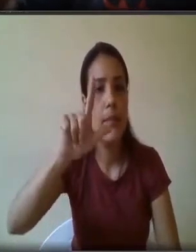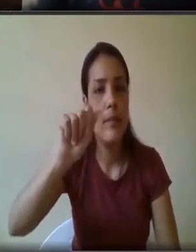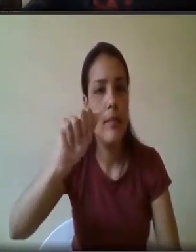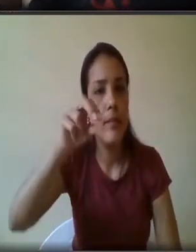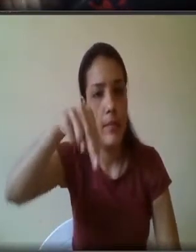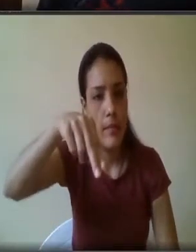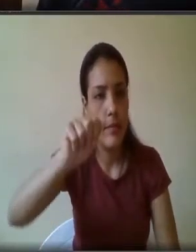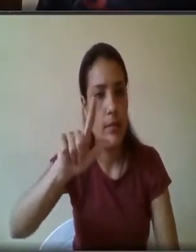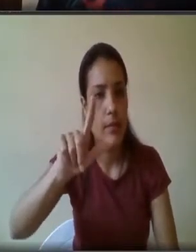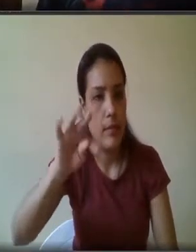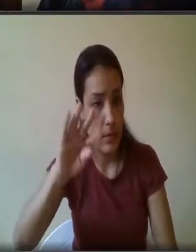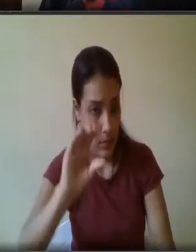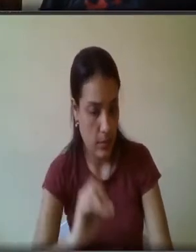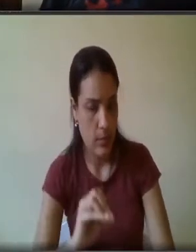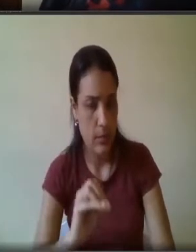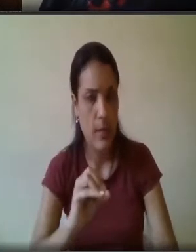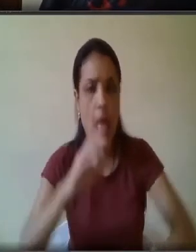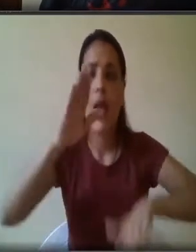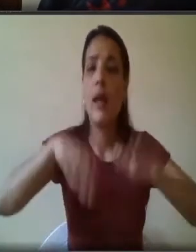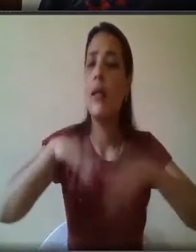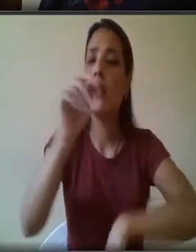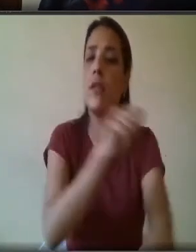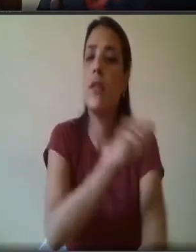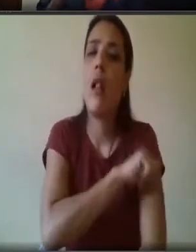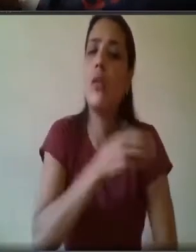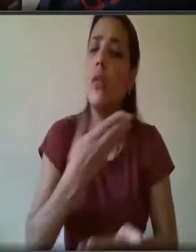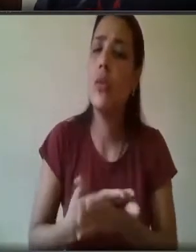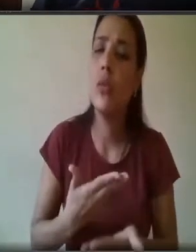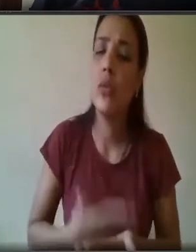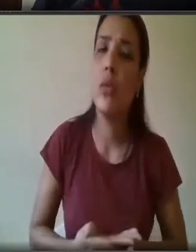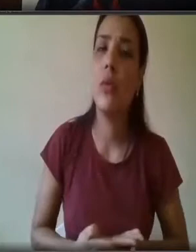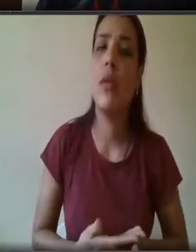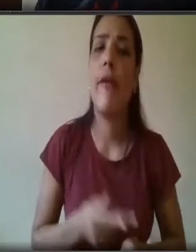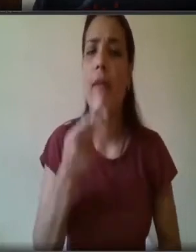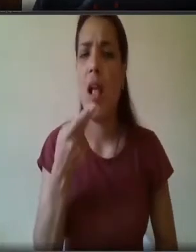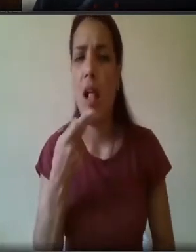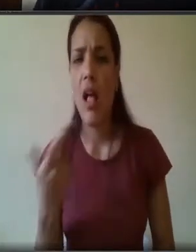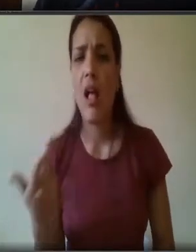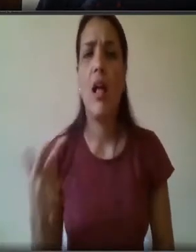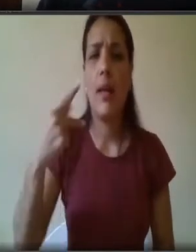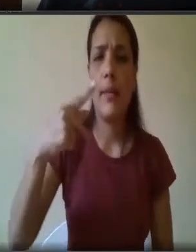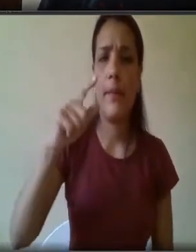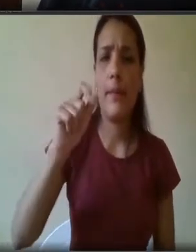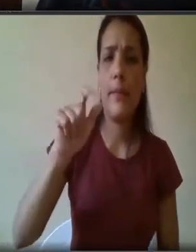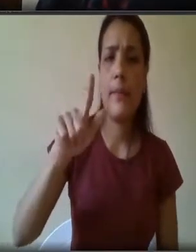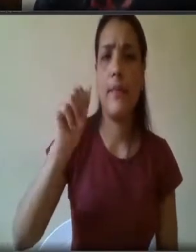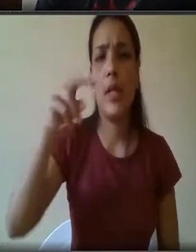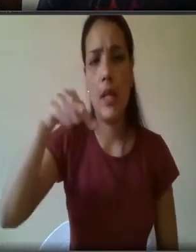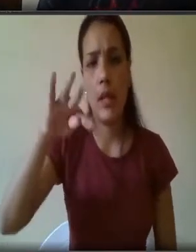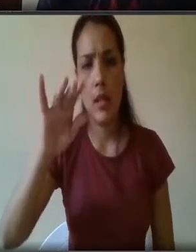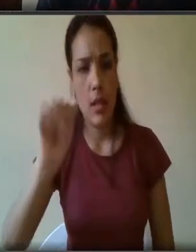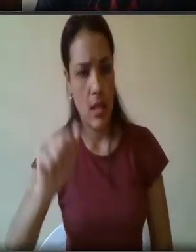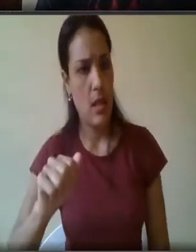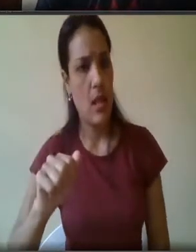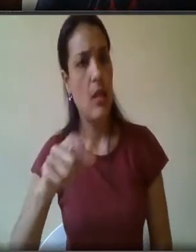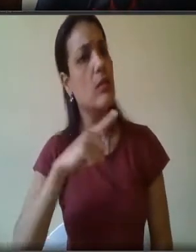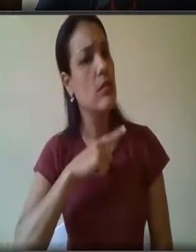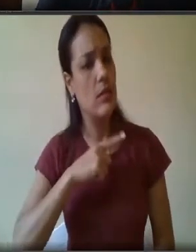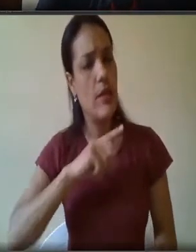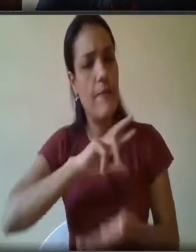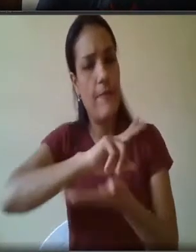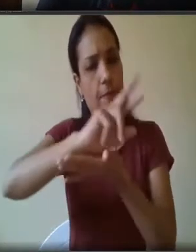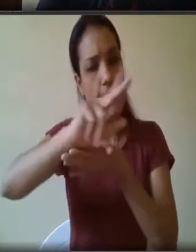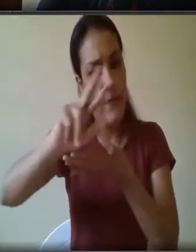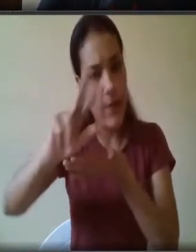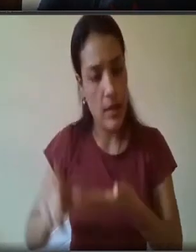fala, planalto. Tá? Mas eu tenho várias modalidades de planalto. Ué, eu vou